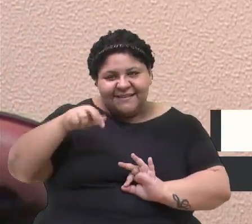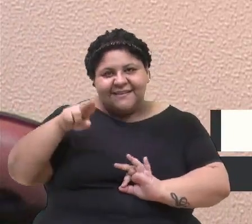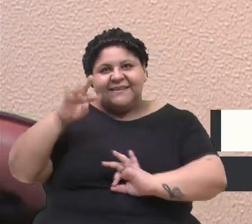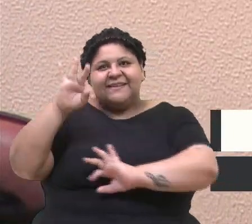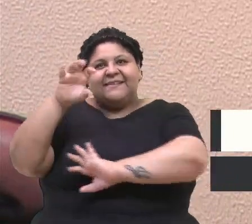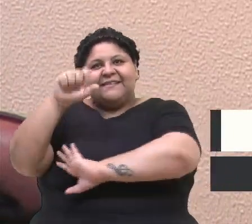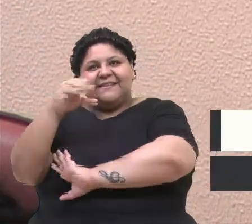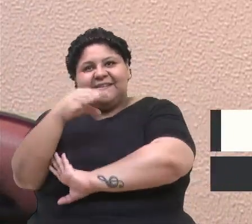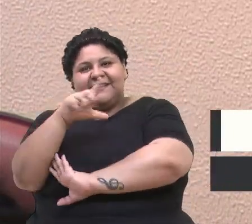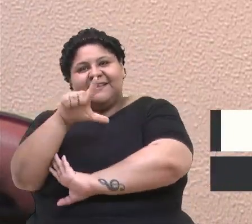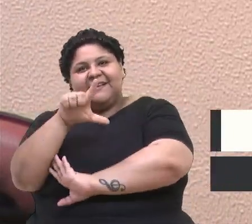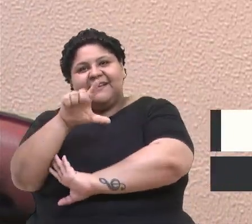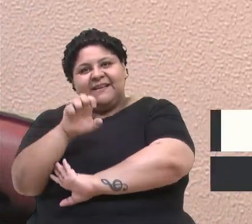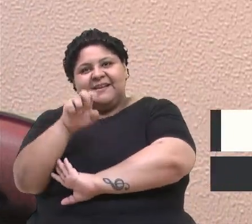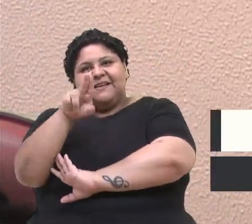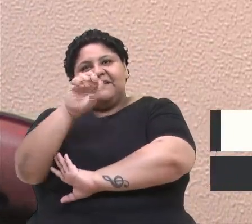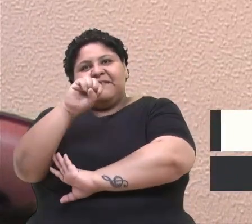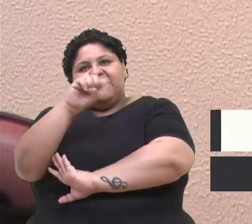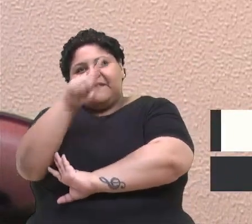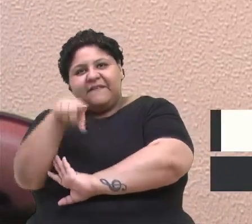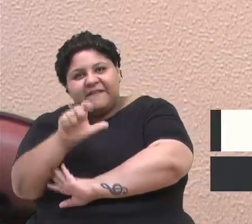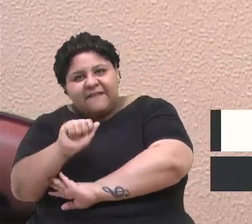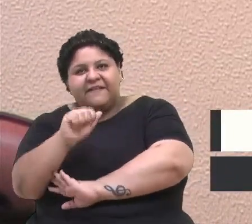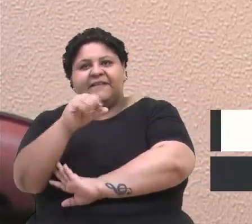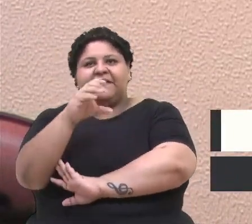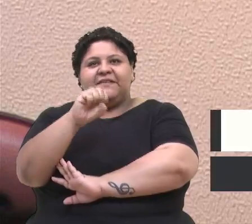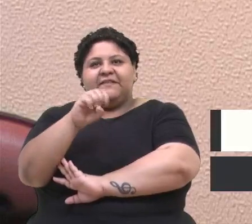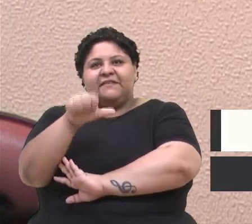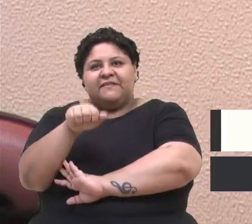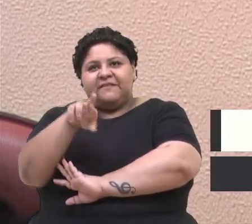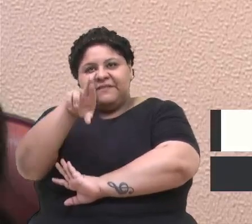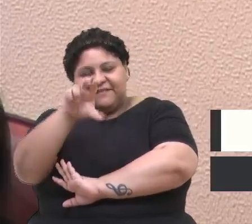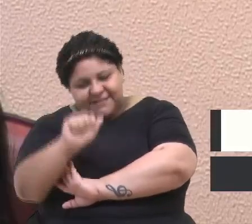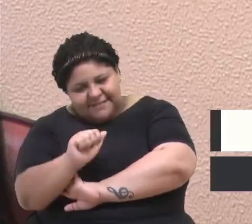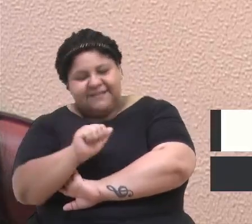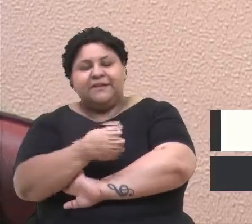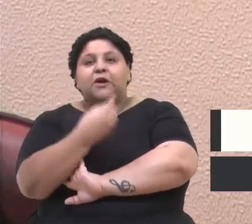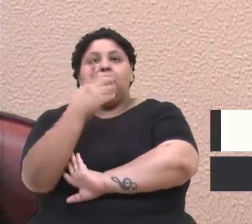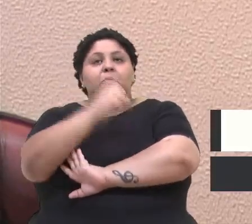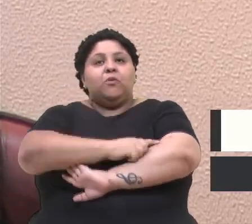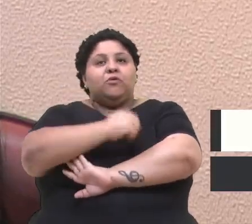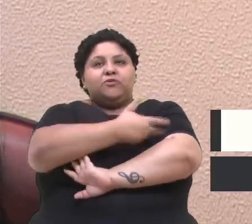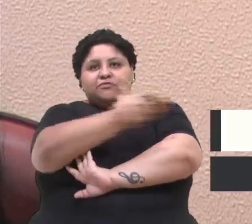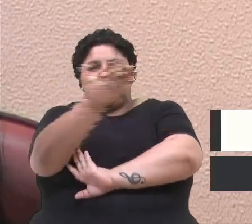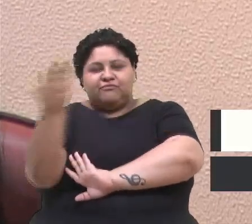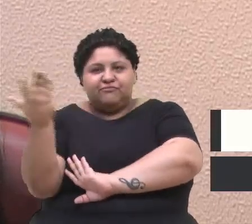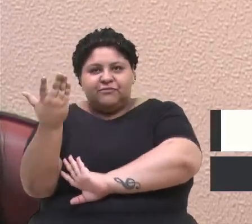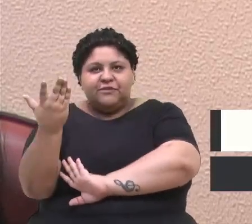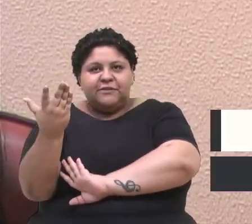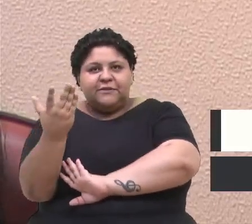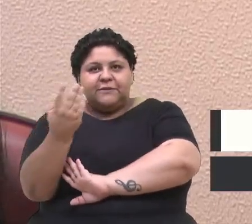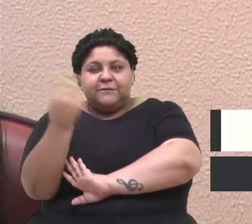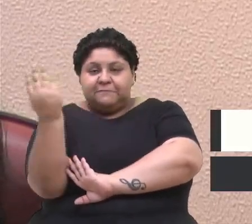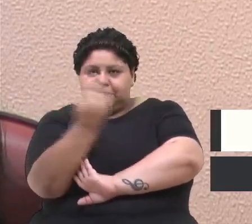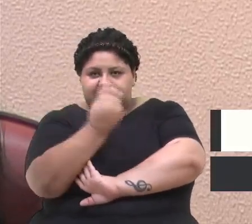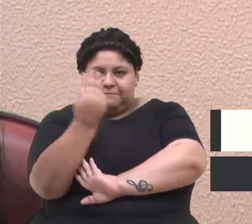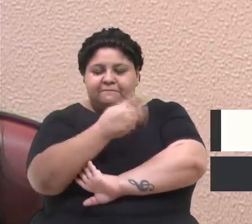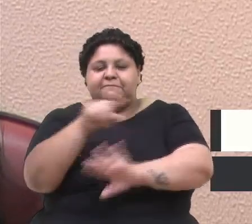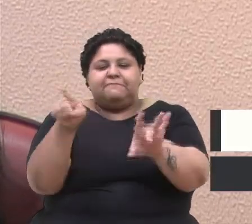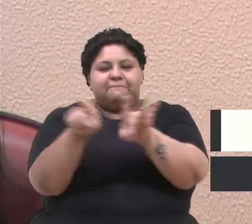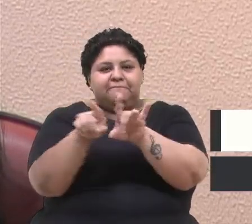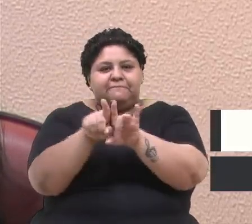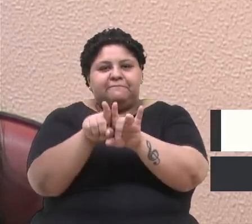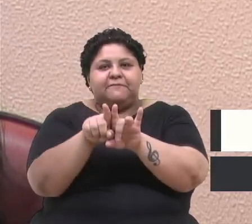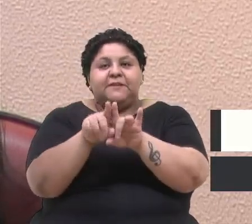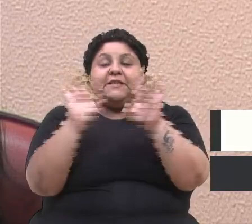Cleusa, né, a Sara, Maria Januária, Valdir Walter, bom dia, as mais belas comunitárias que estão aí presentes. E eu fico